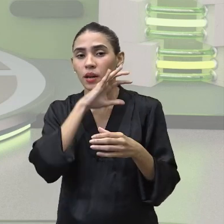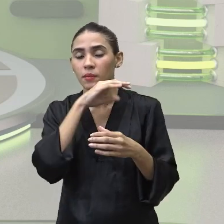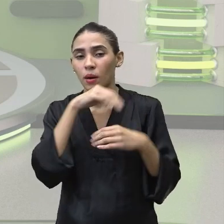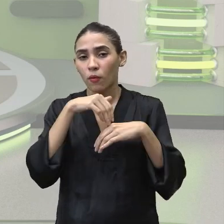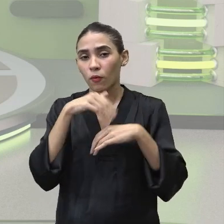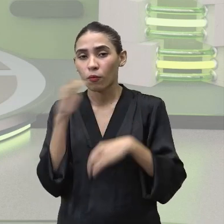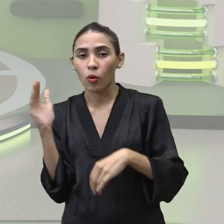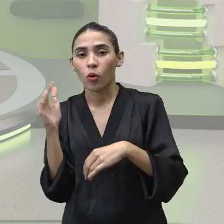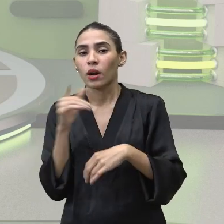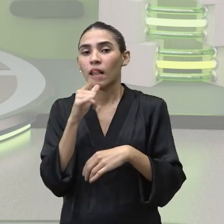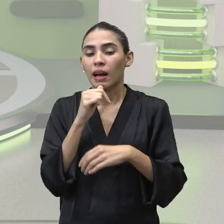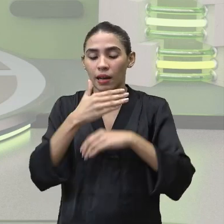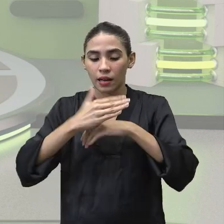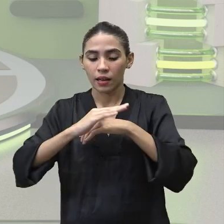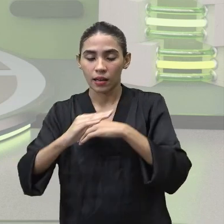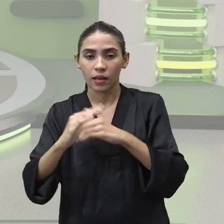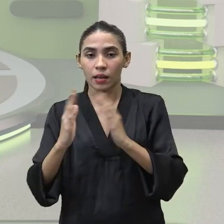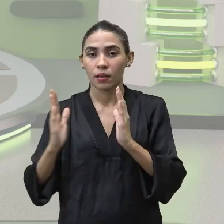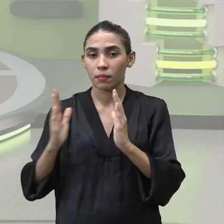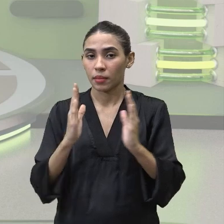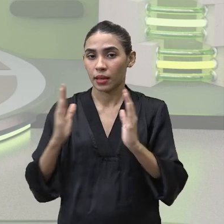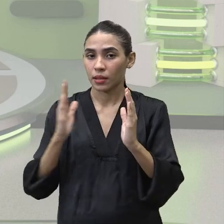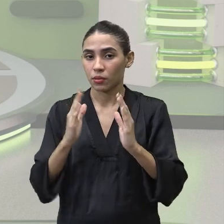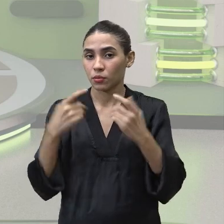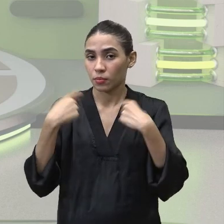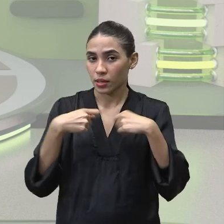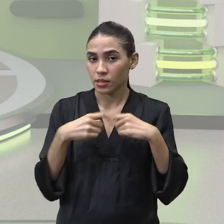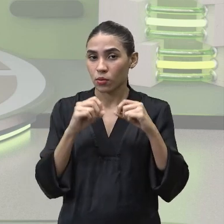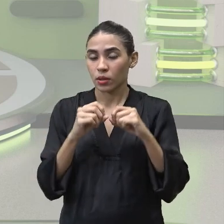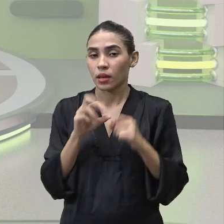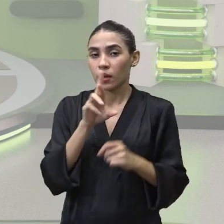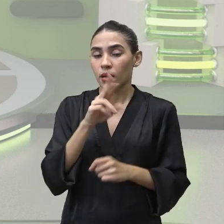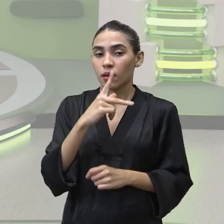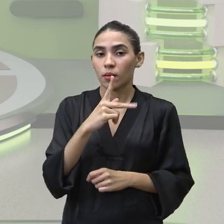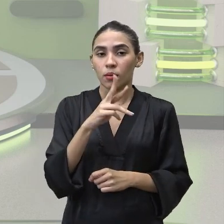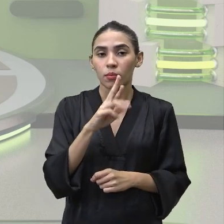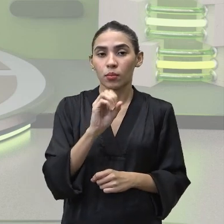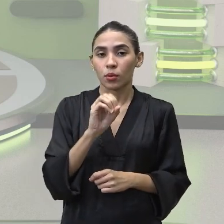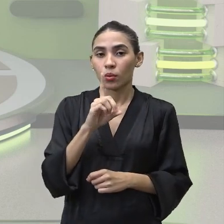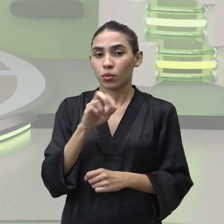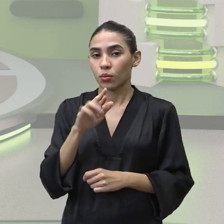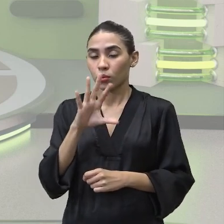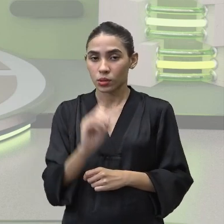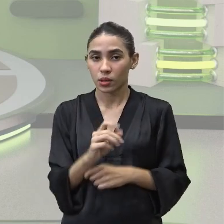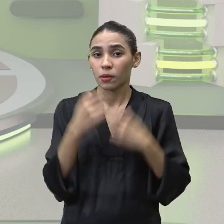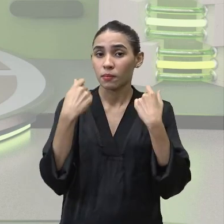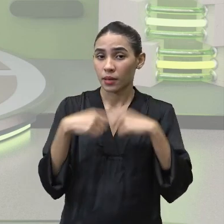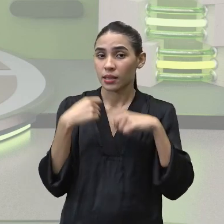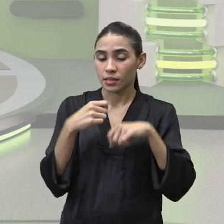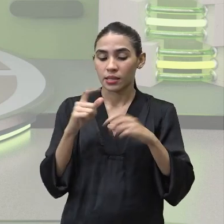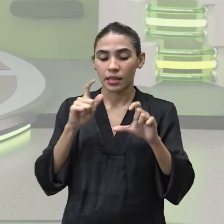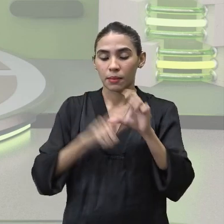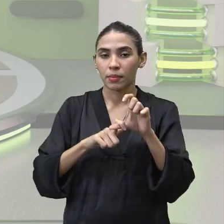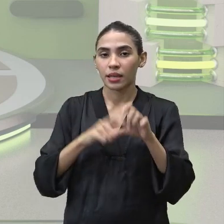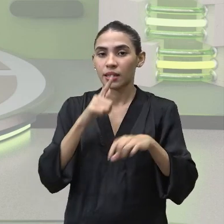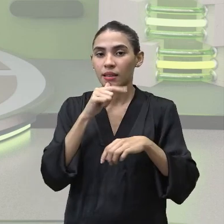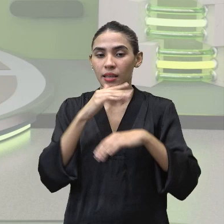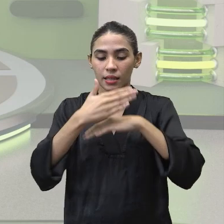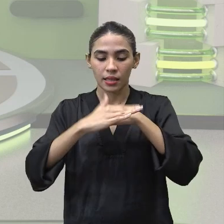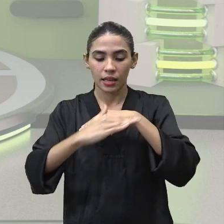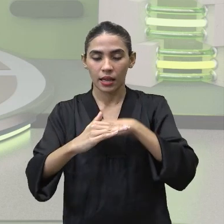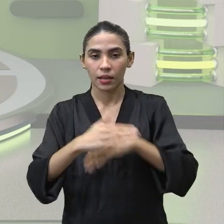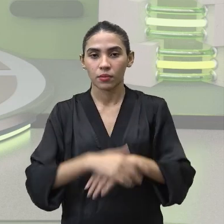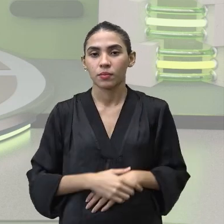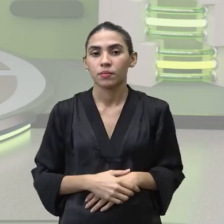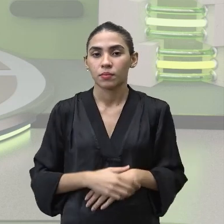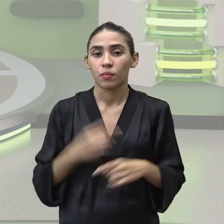ambiente aquático no momento que ela precisa se reproduzir. Então, há necessidade da água, porque quando vai